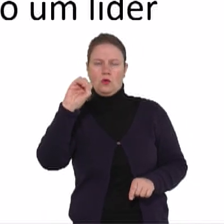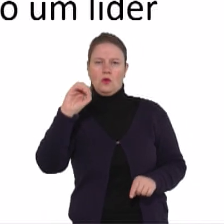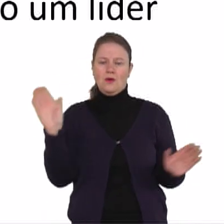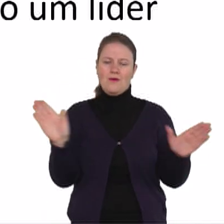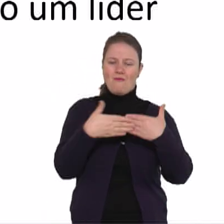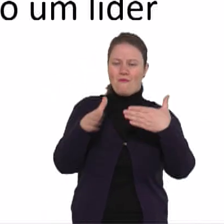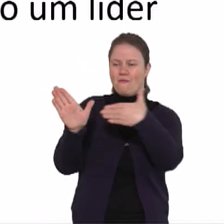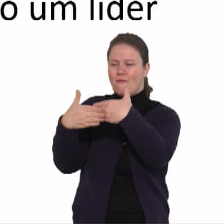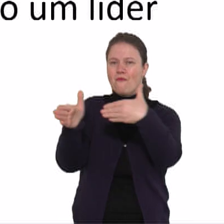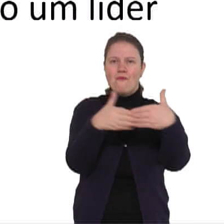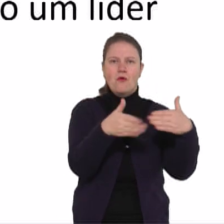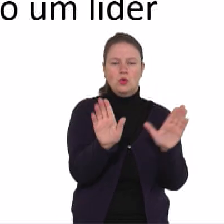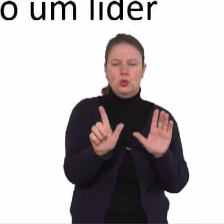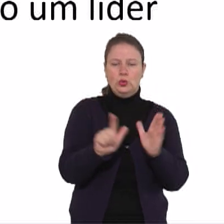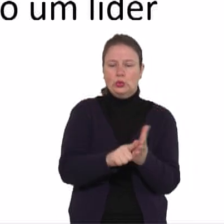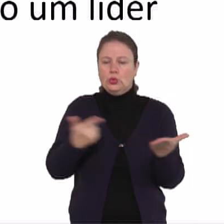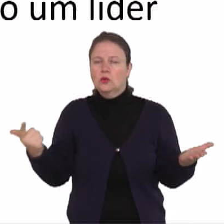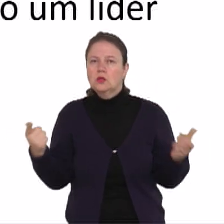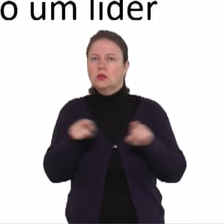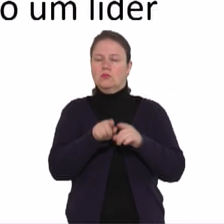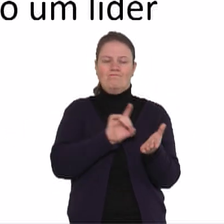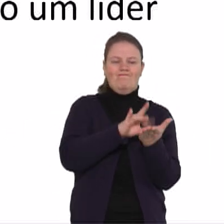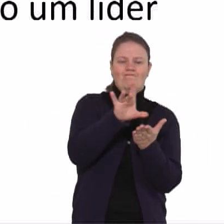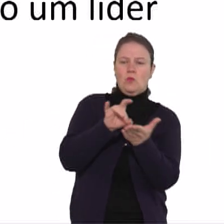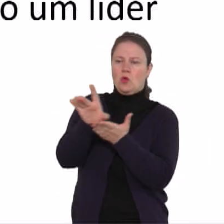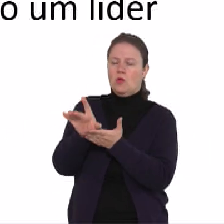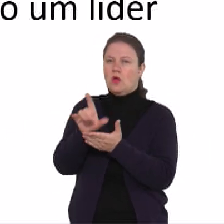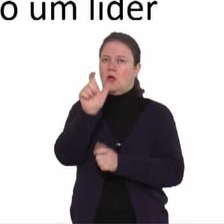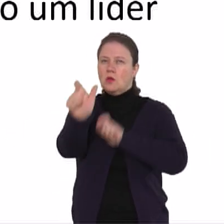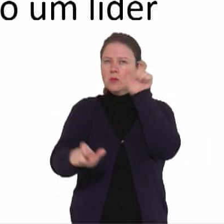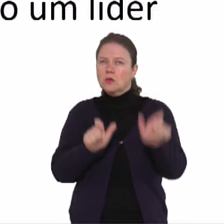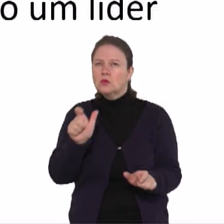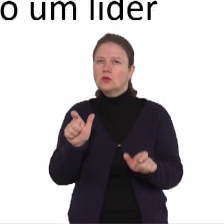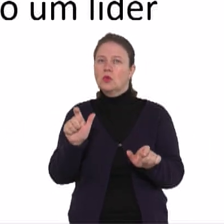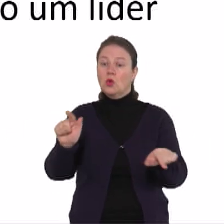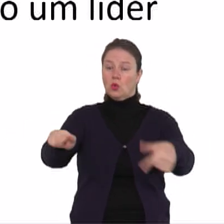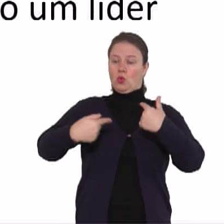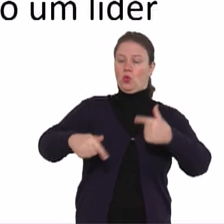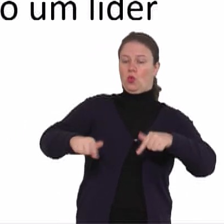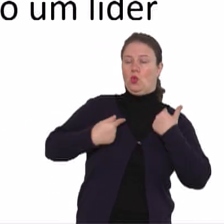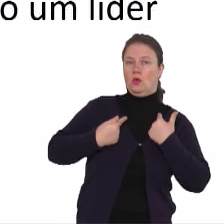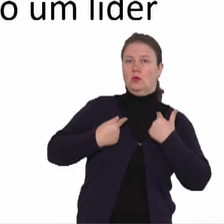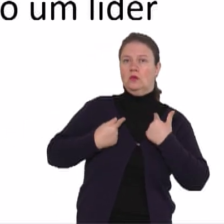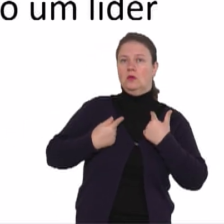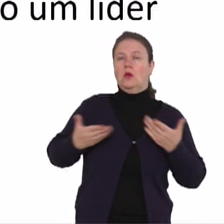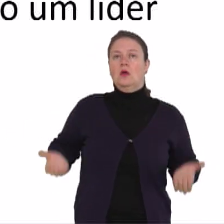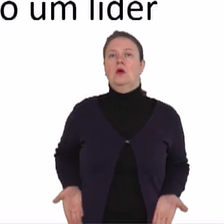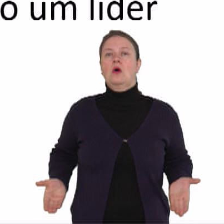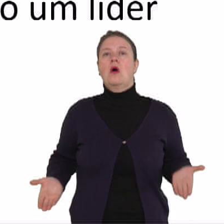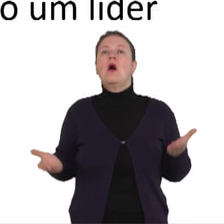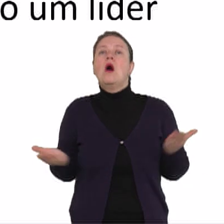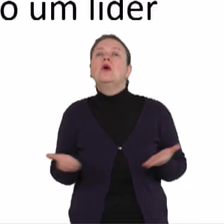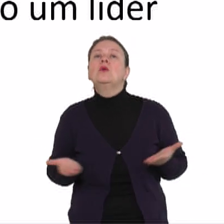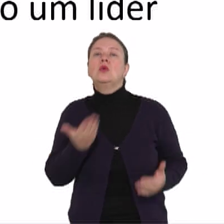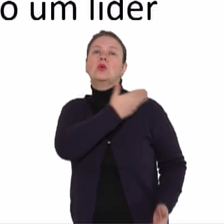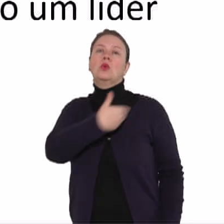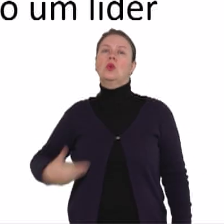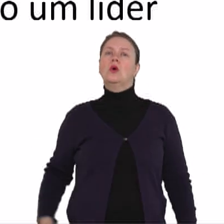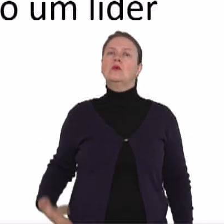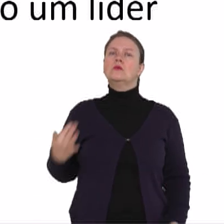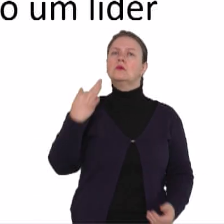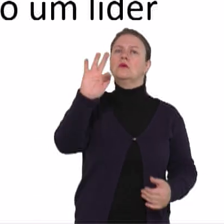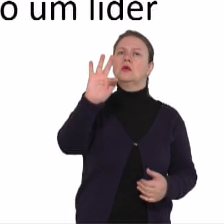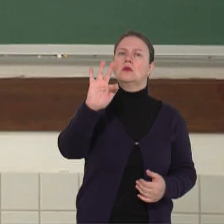vai ameaçar expulsar os adversários da França. O governo, na verdade, francês, ele está desmoralizado. Né? A